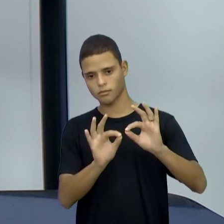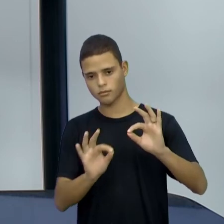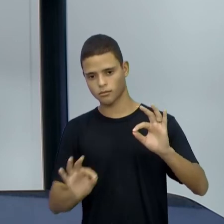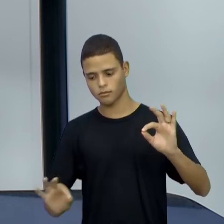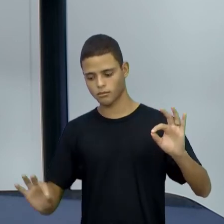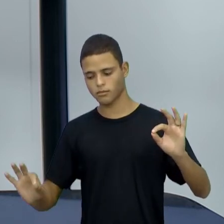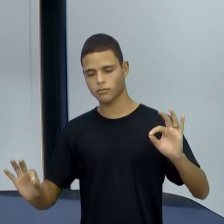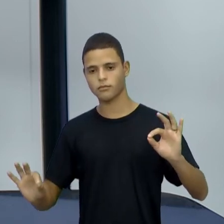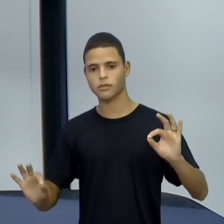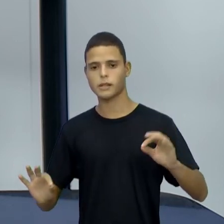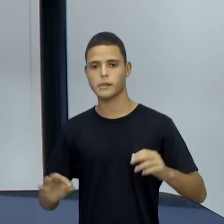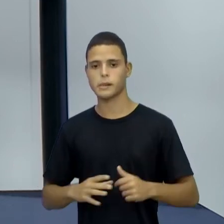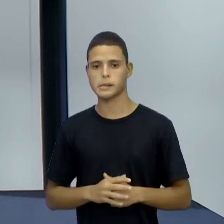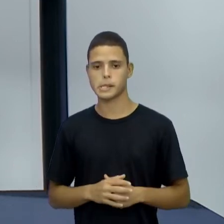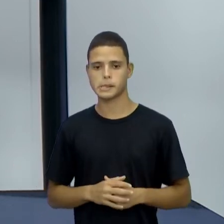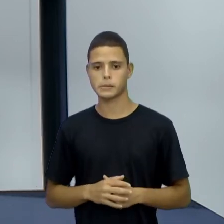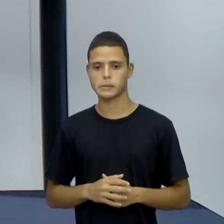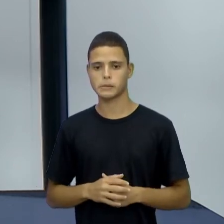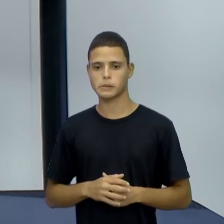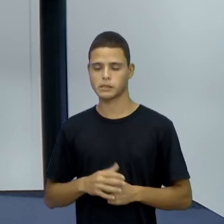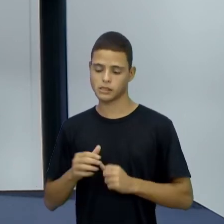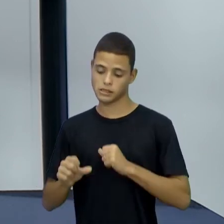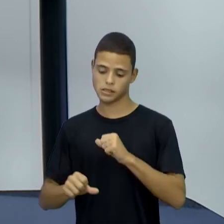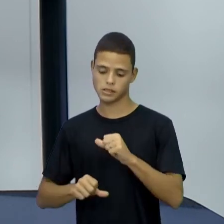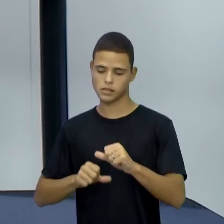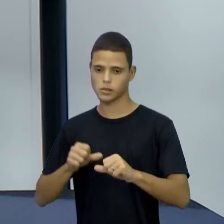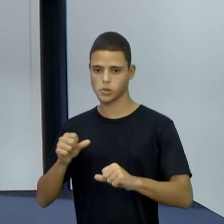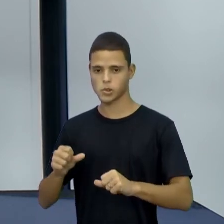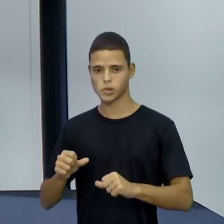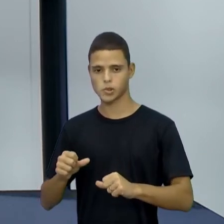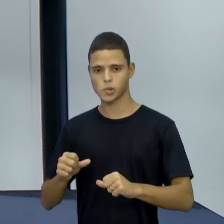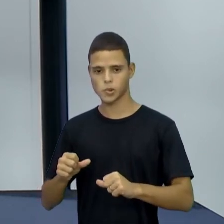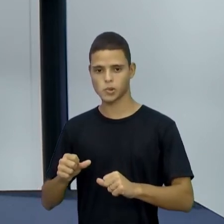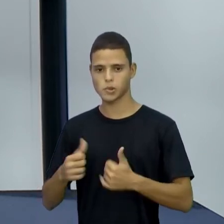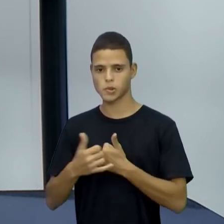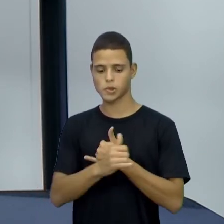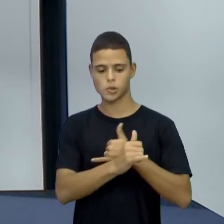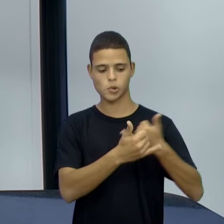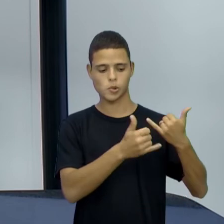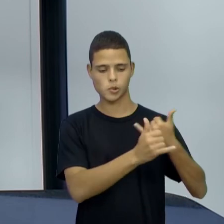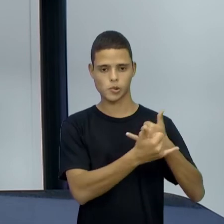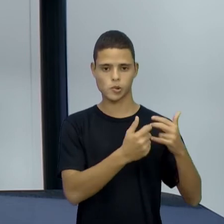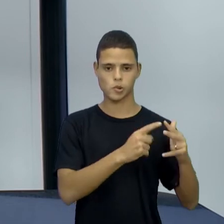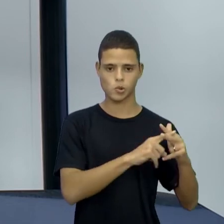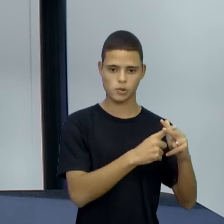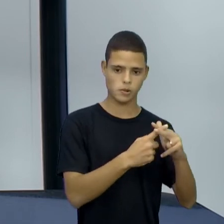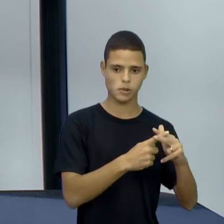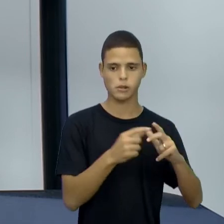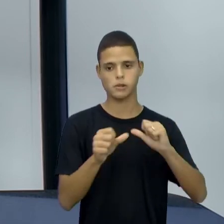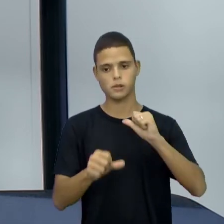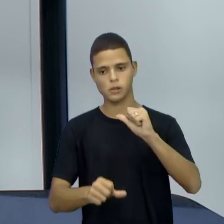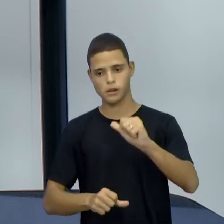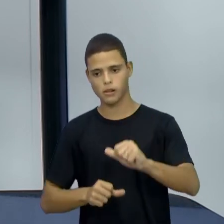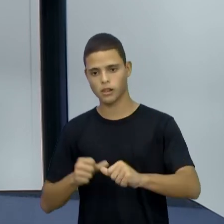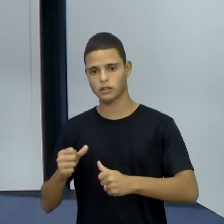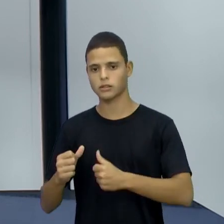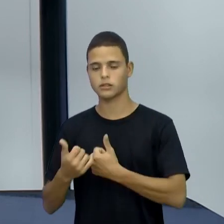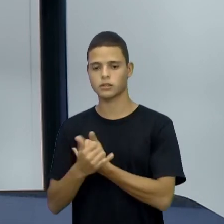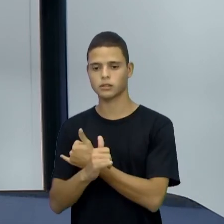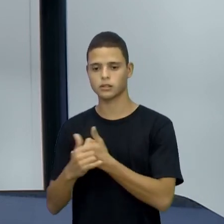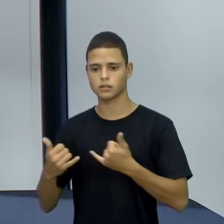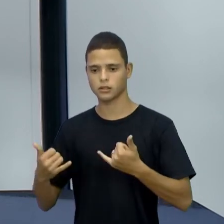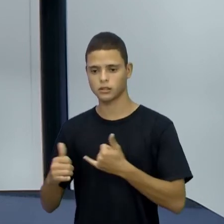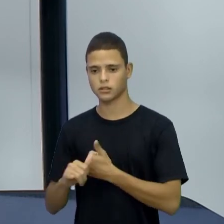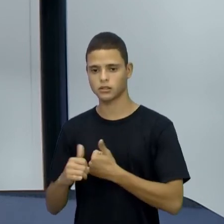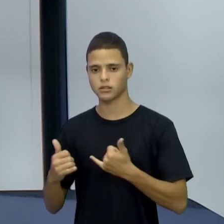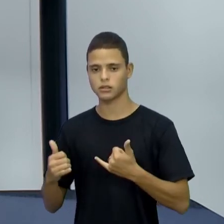de distribuição. Aqui tem o transformador, né, onde a gente faz aí a adequação da tensão